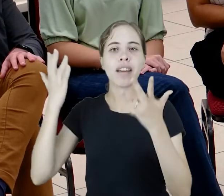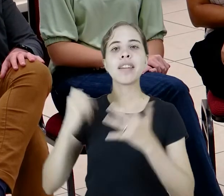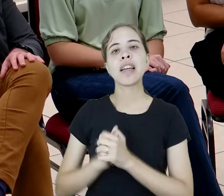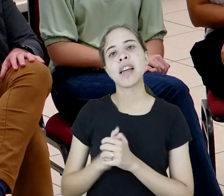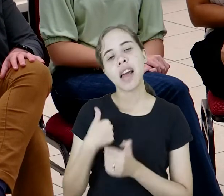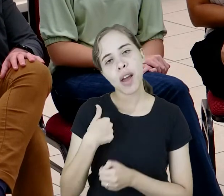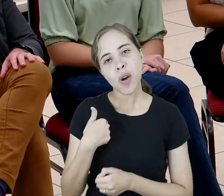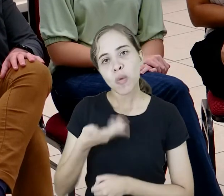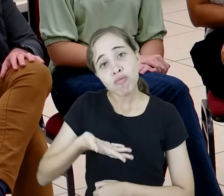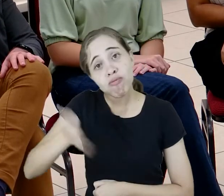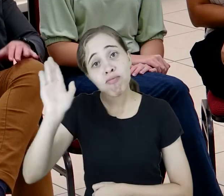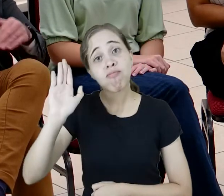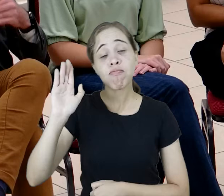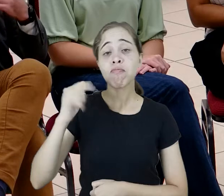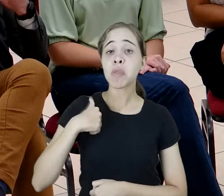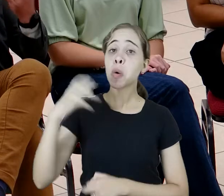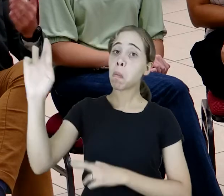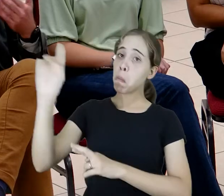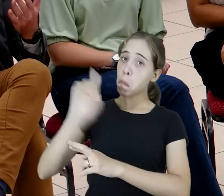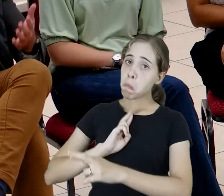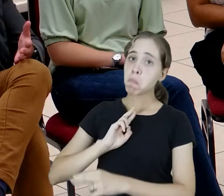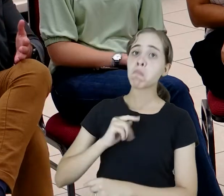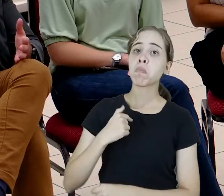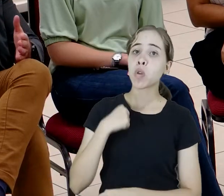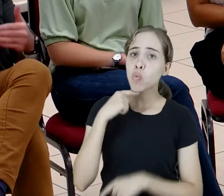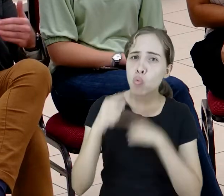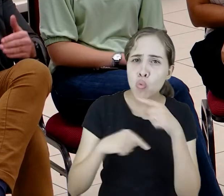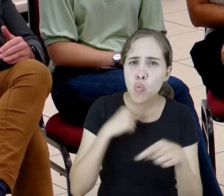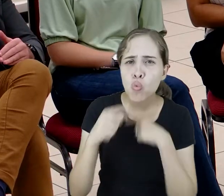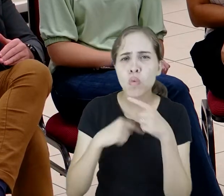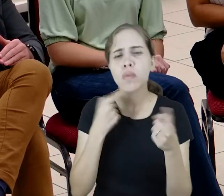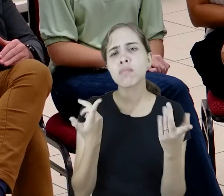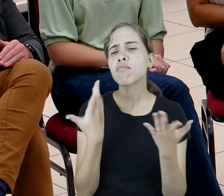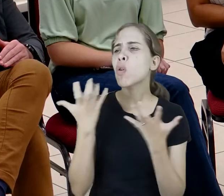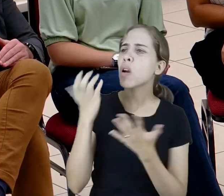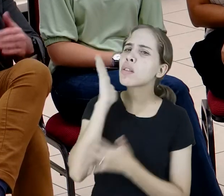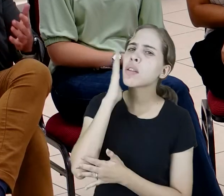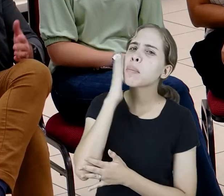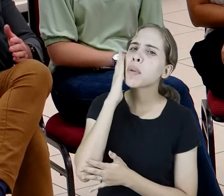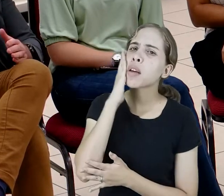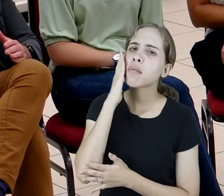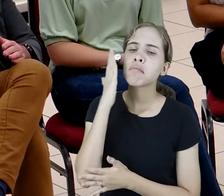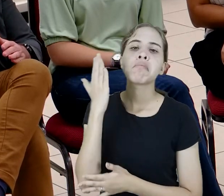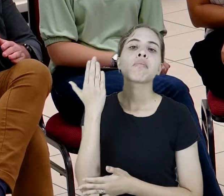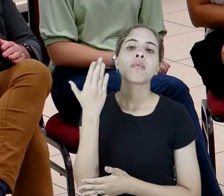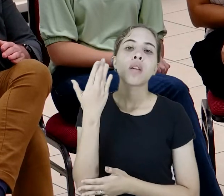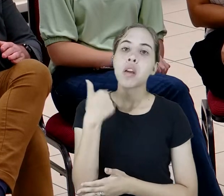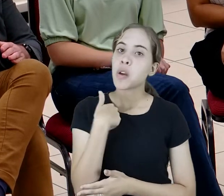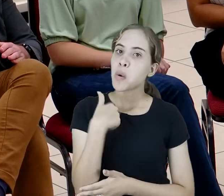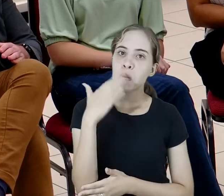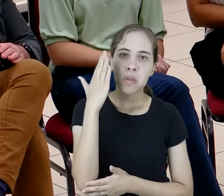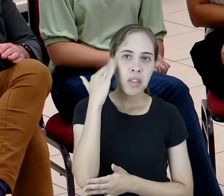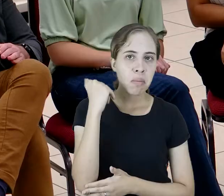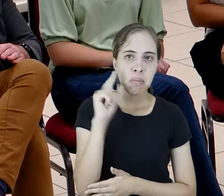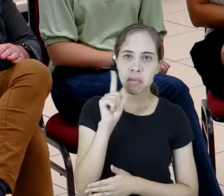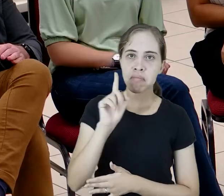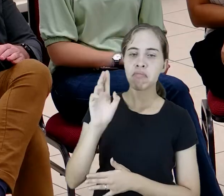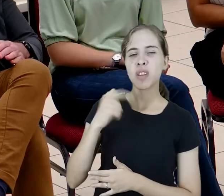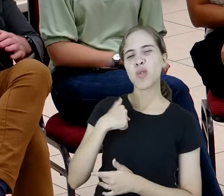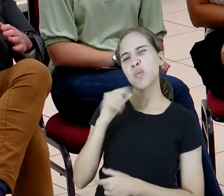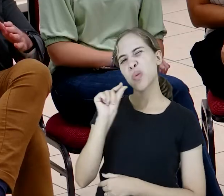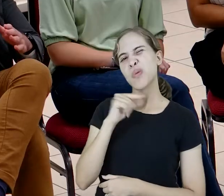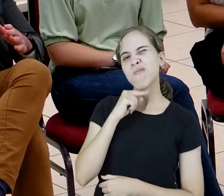fui e eu tive muitas dúvidas e perguntas que eu queria respostas. E eu não sabia o que eu ia receber lá, eu estava meio que